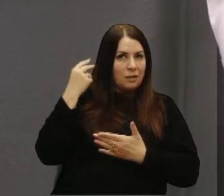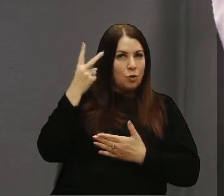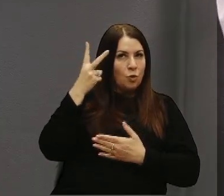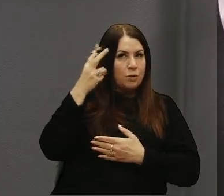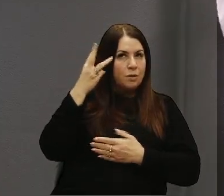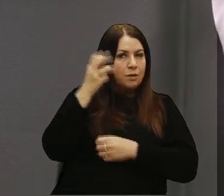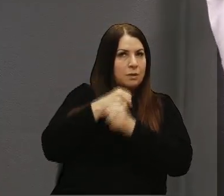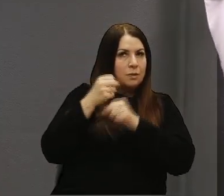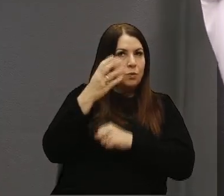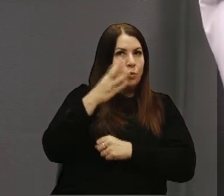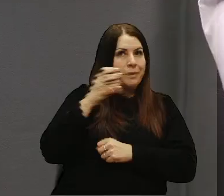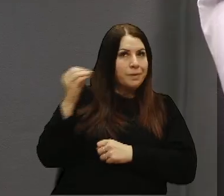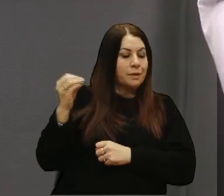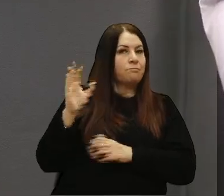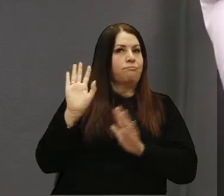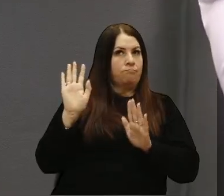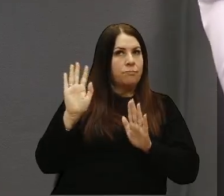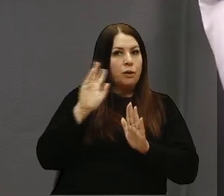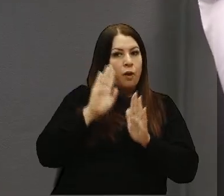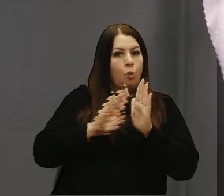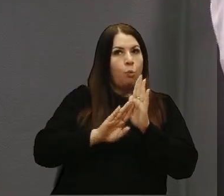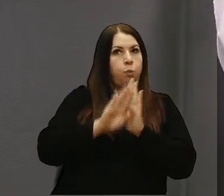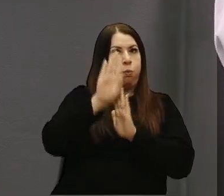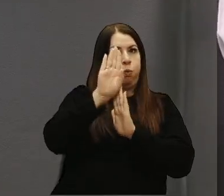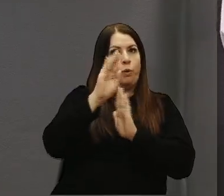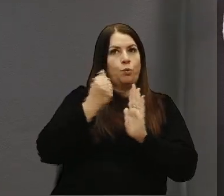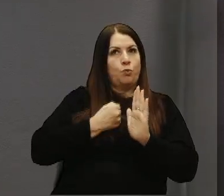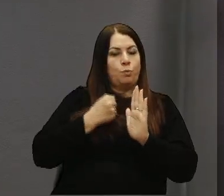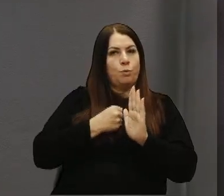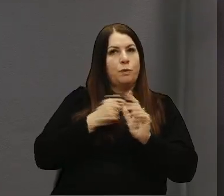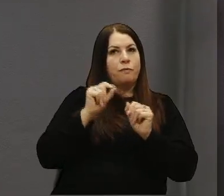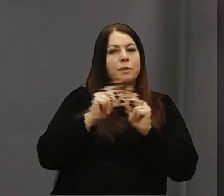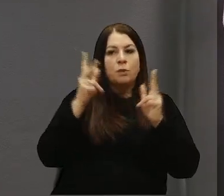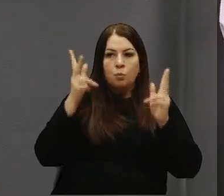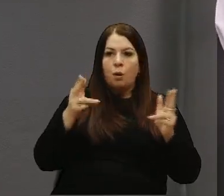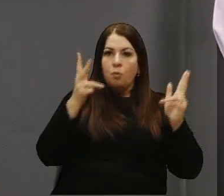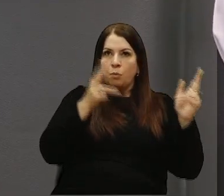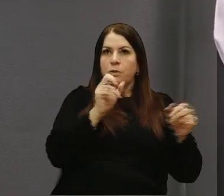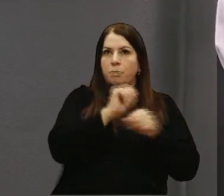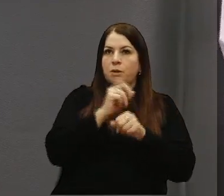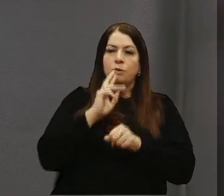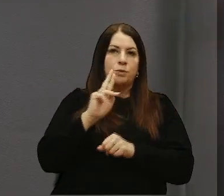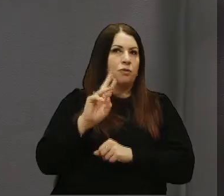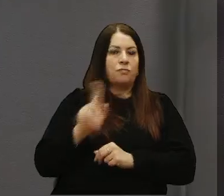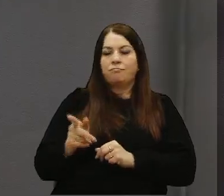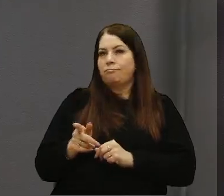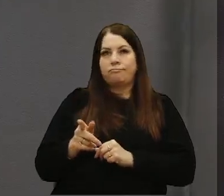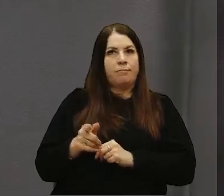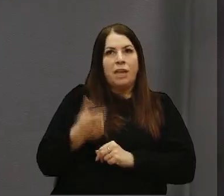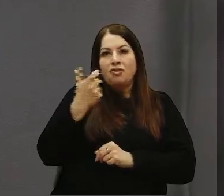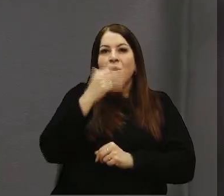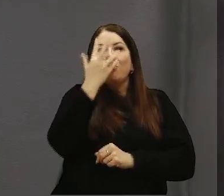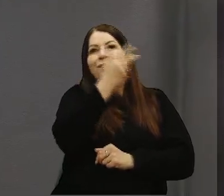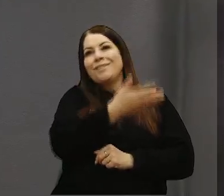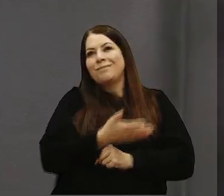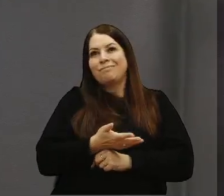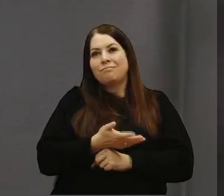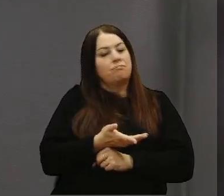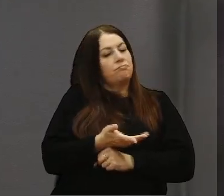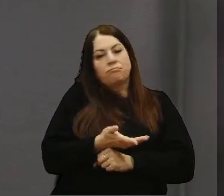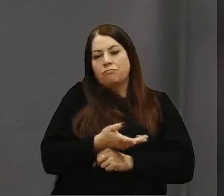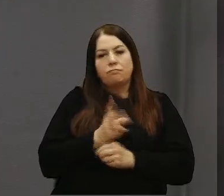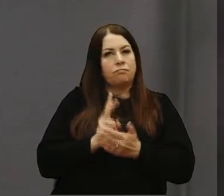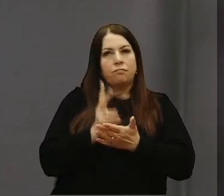anos atrás, tinha 400. Então a gente vê que só aumenta. E fazer as mesmas coisas, esperando resultados diferentes, e achar bonito isso, a gente